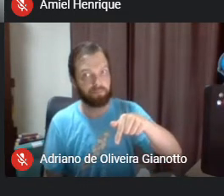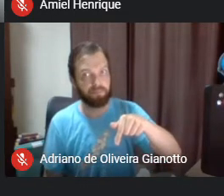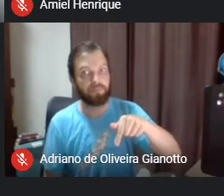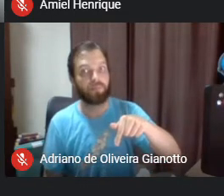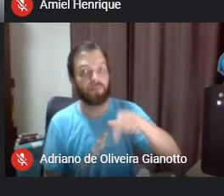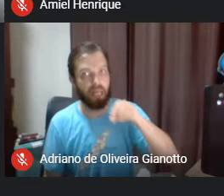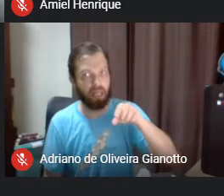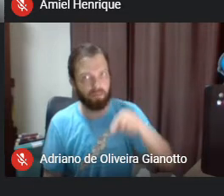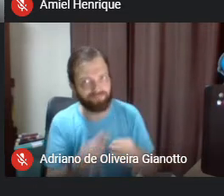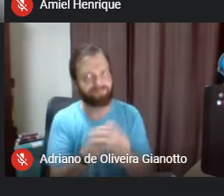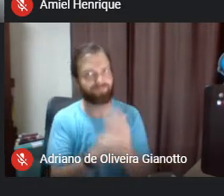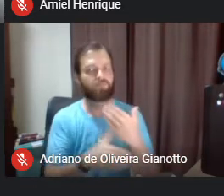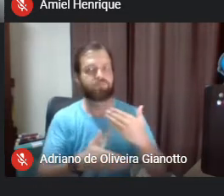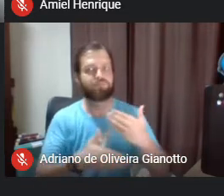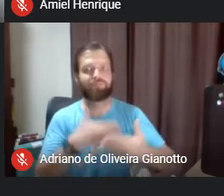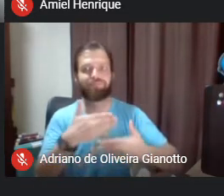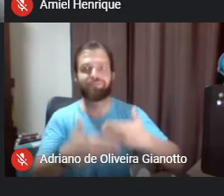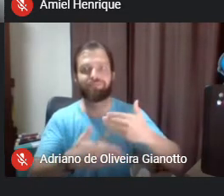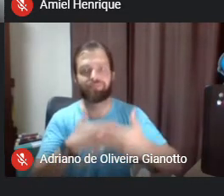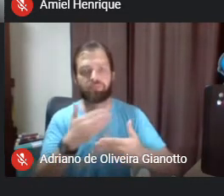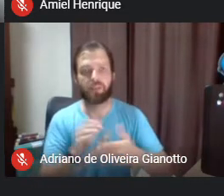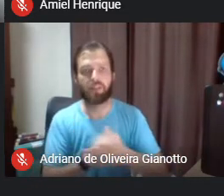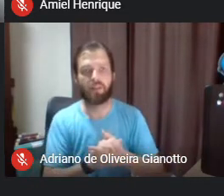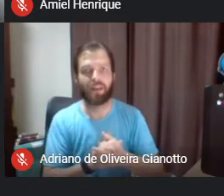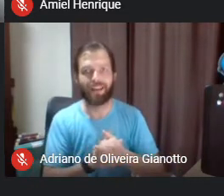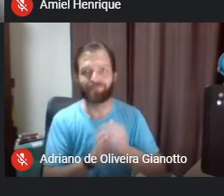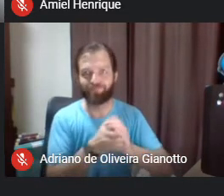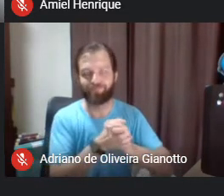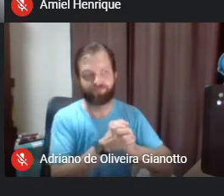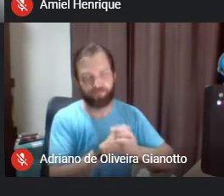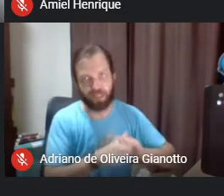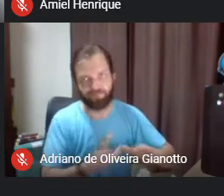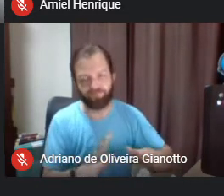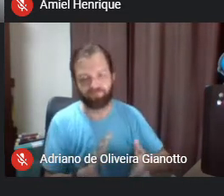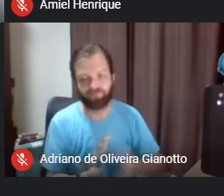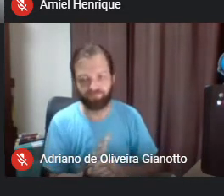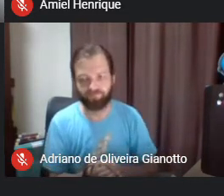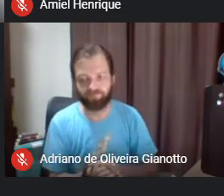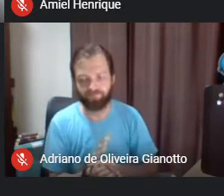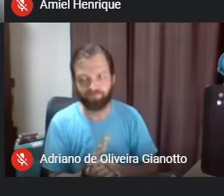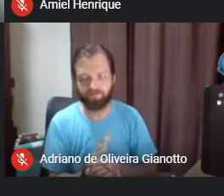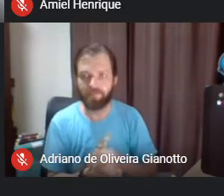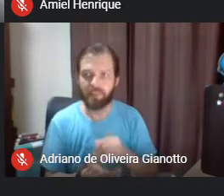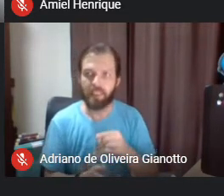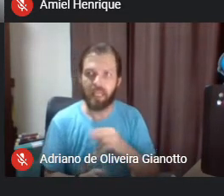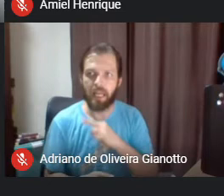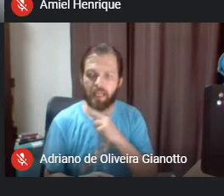1857. Criação do INES. E o INES foi desenvolvendo.